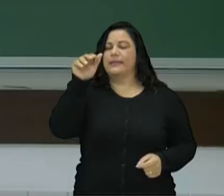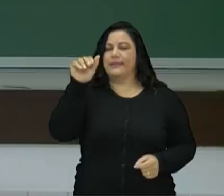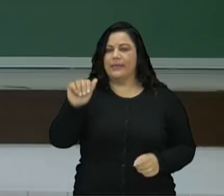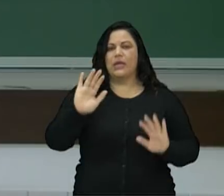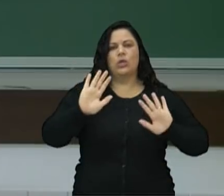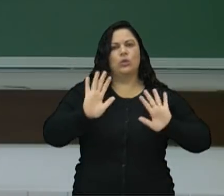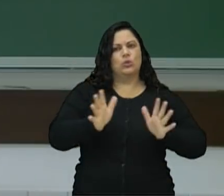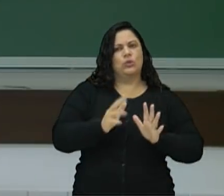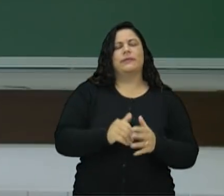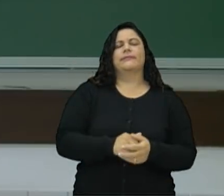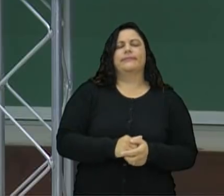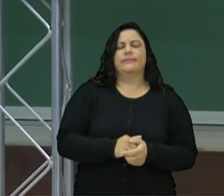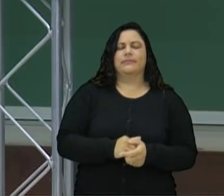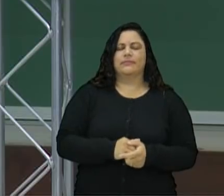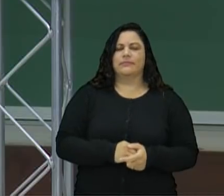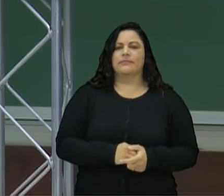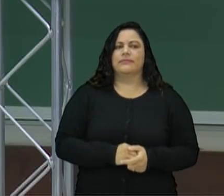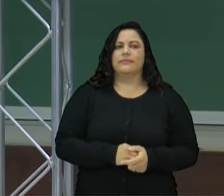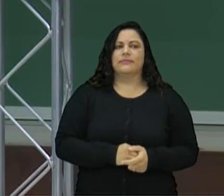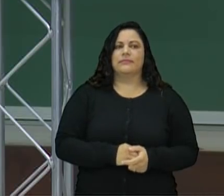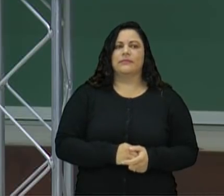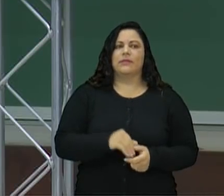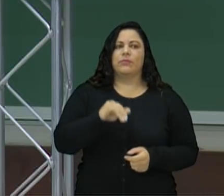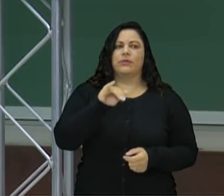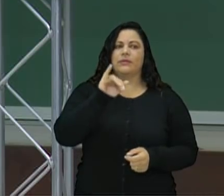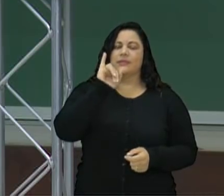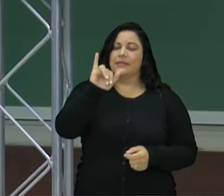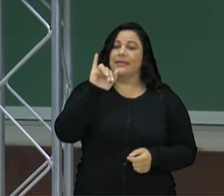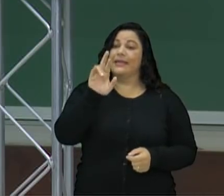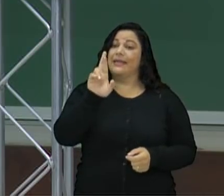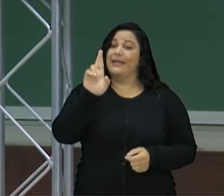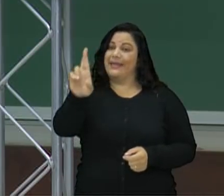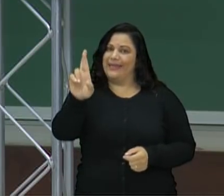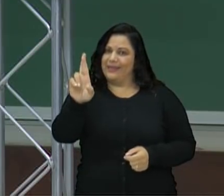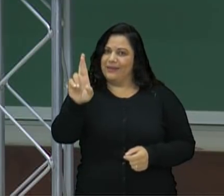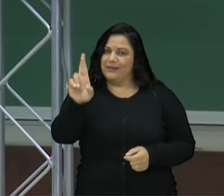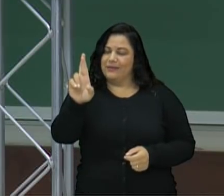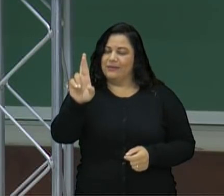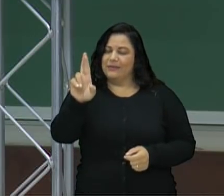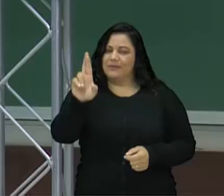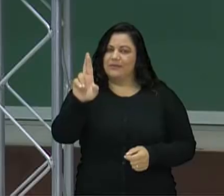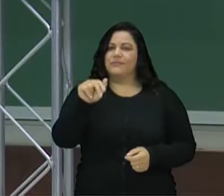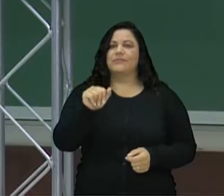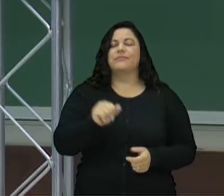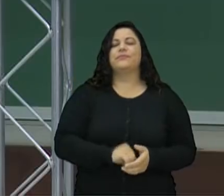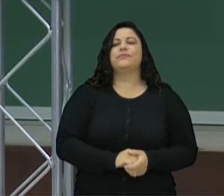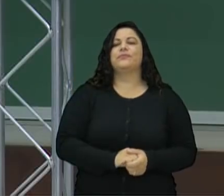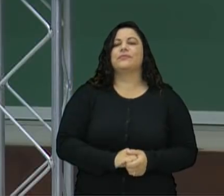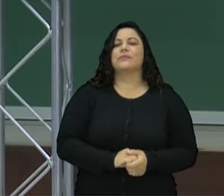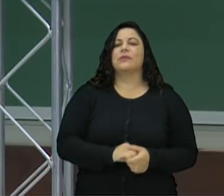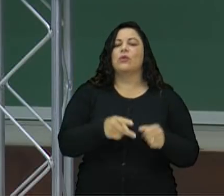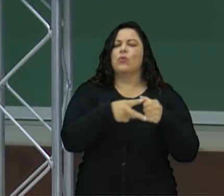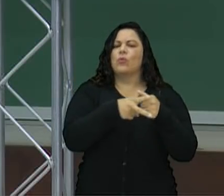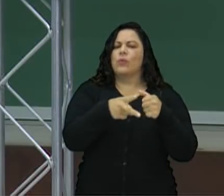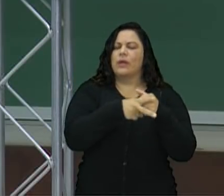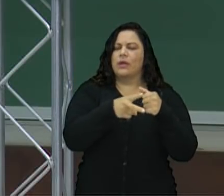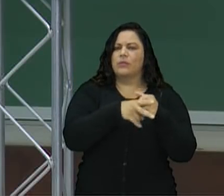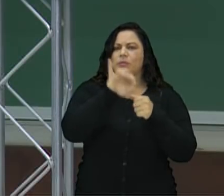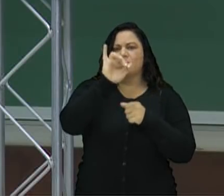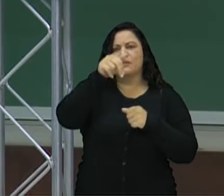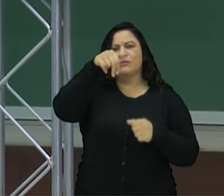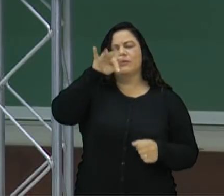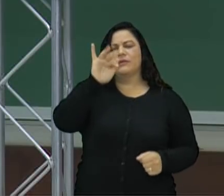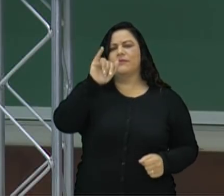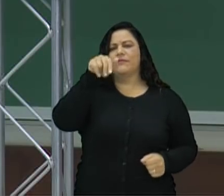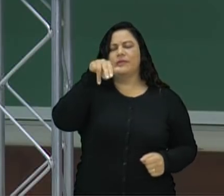A gente tem ali o verbo ir na sequência, né? Tinha o dia de cada turma ir à biblioteca. Esse verbo ir está no infinitivo, né?